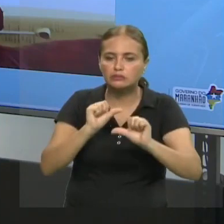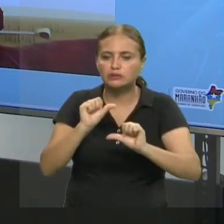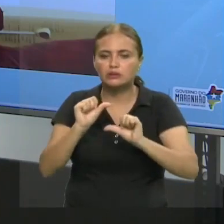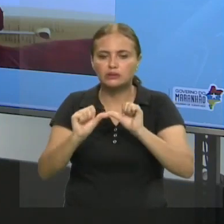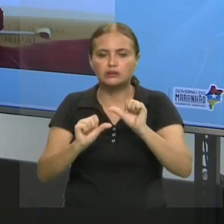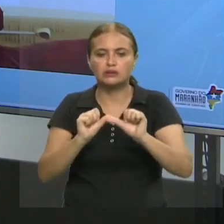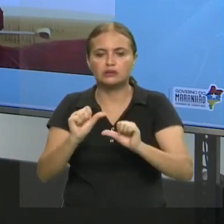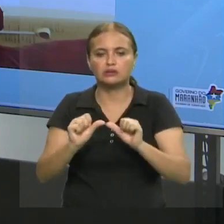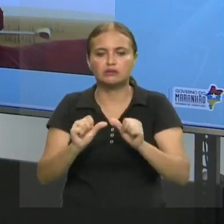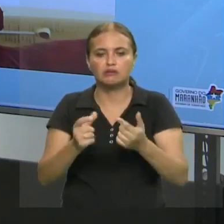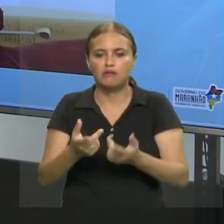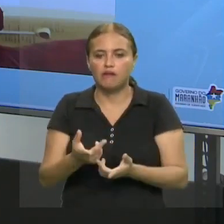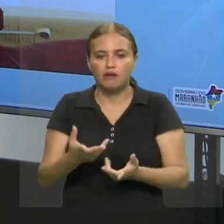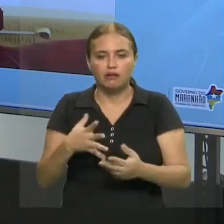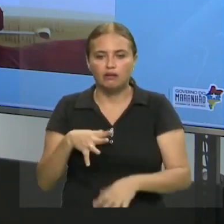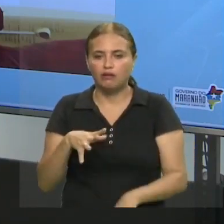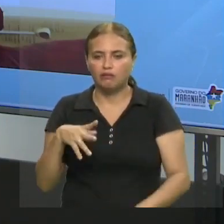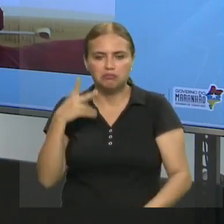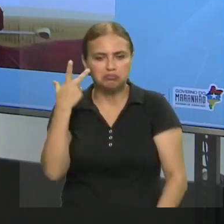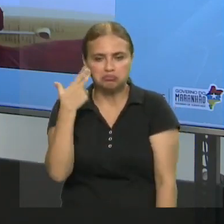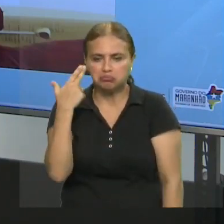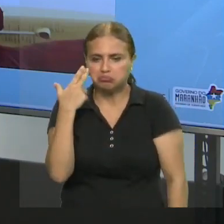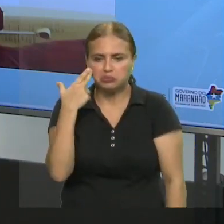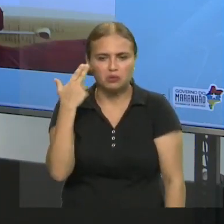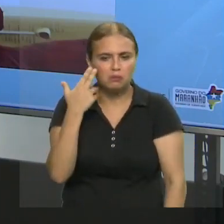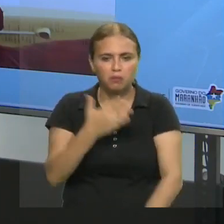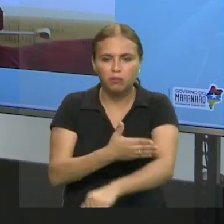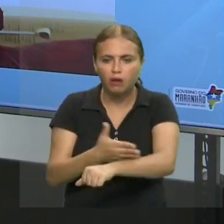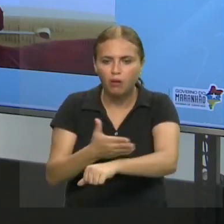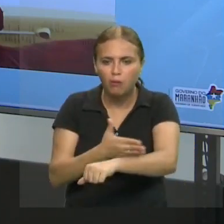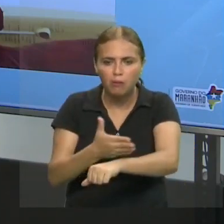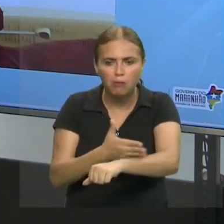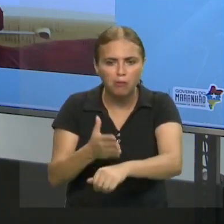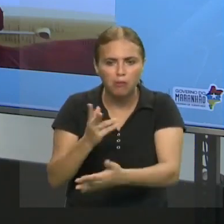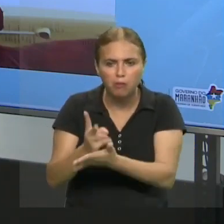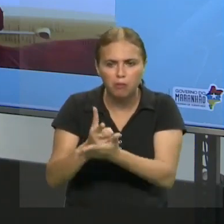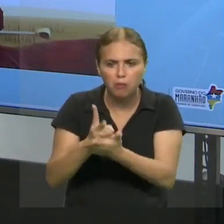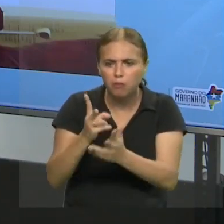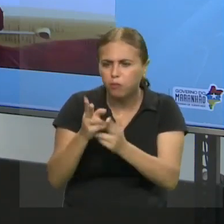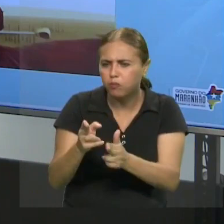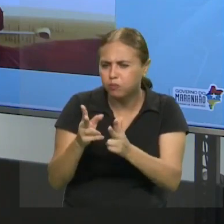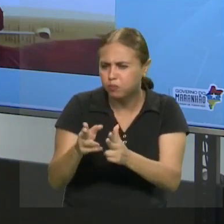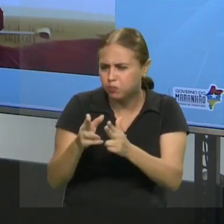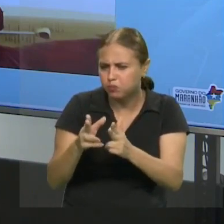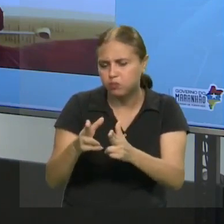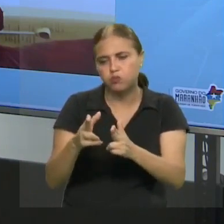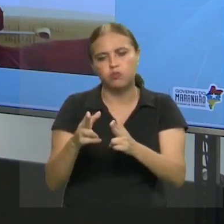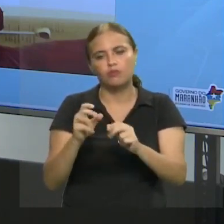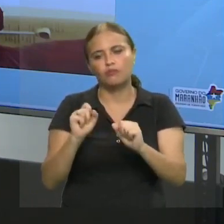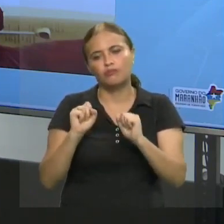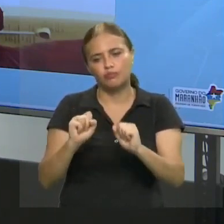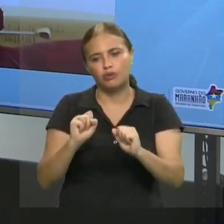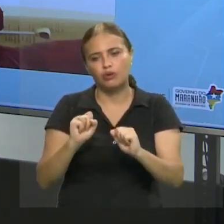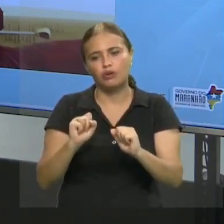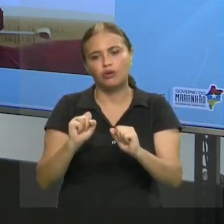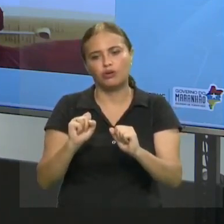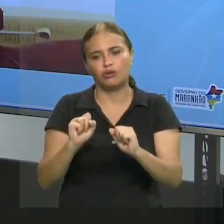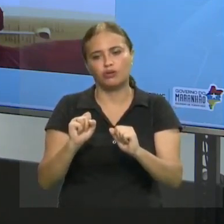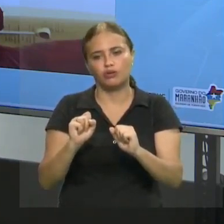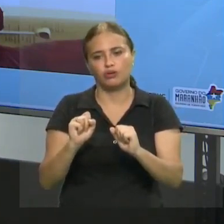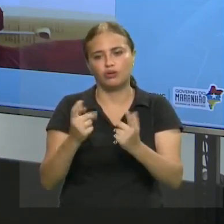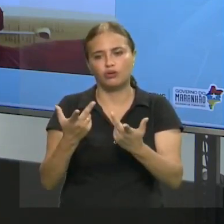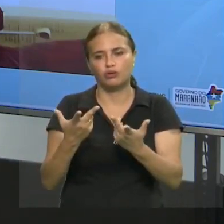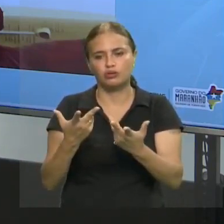fazendo, e já faz de forma automática, alguns hábitos podem ser prejudicial, pode se tornar um transtorno